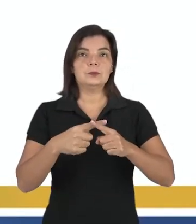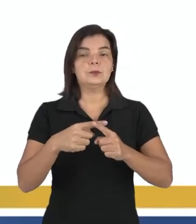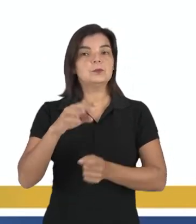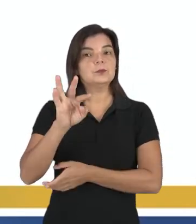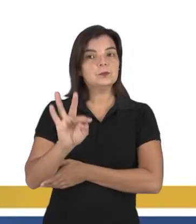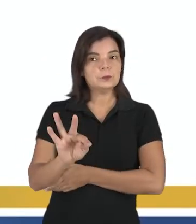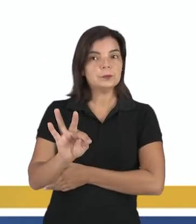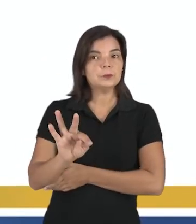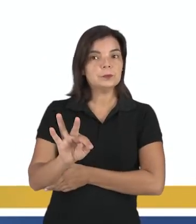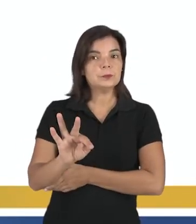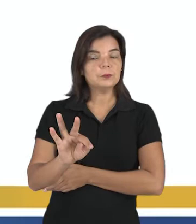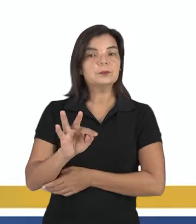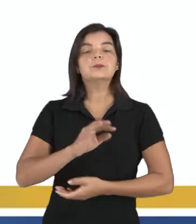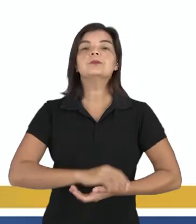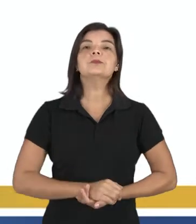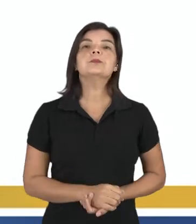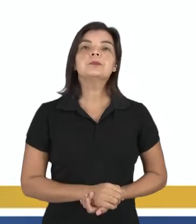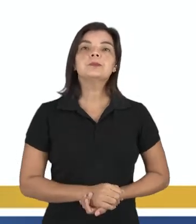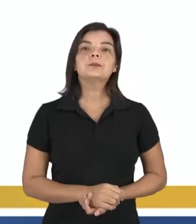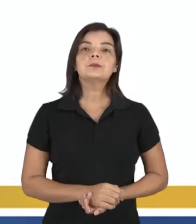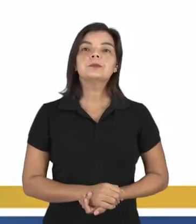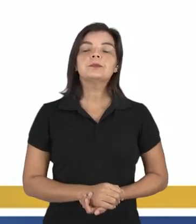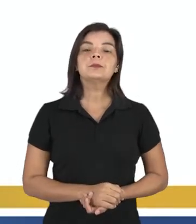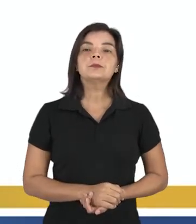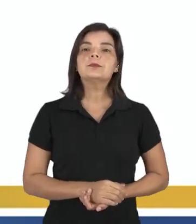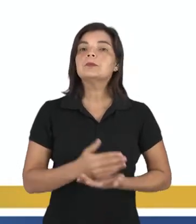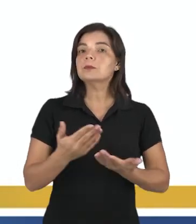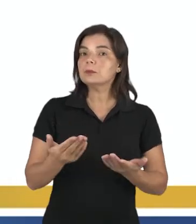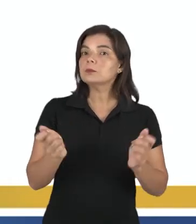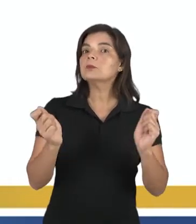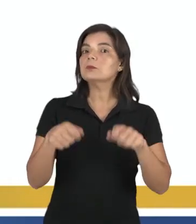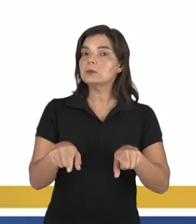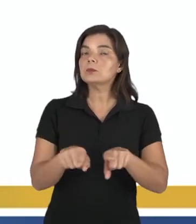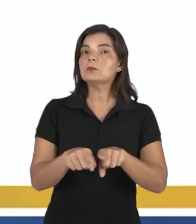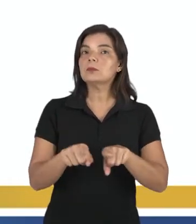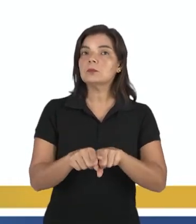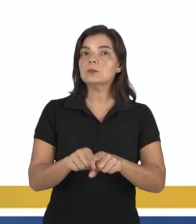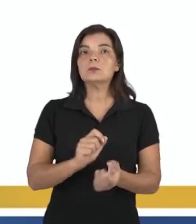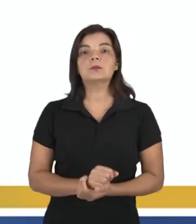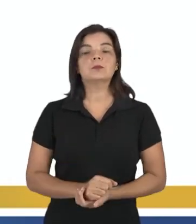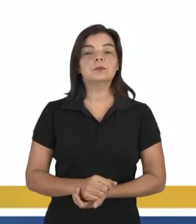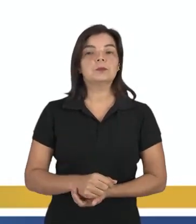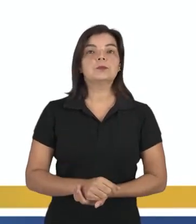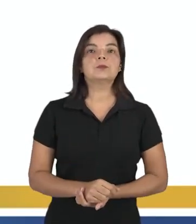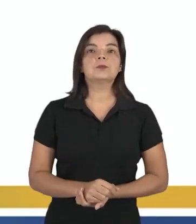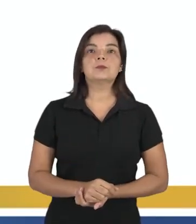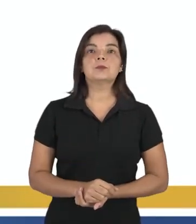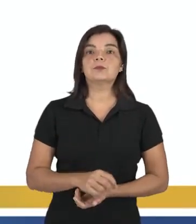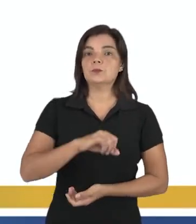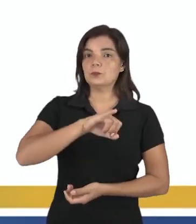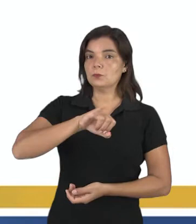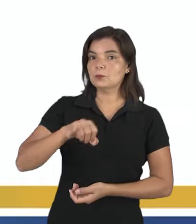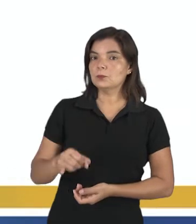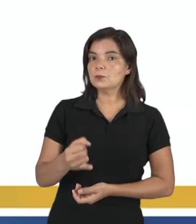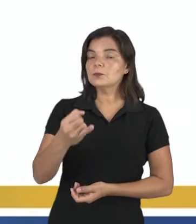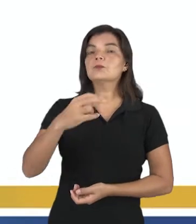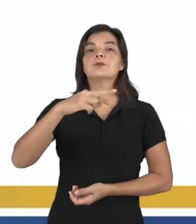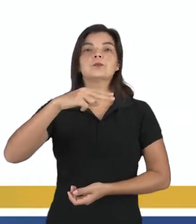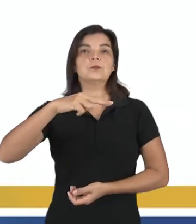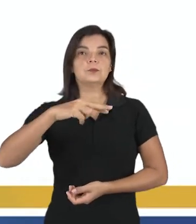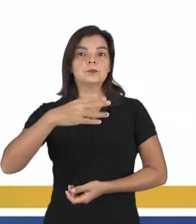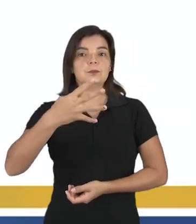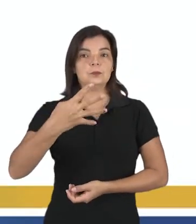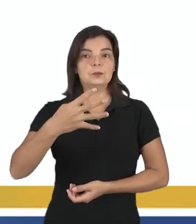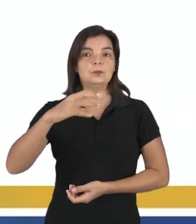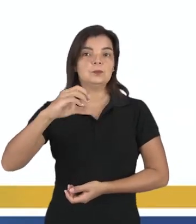T, certo? E ainda, nós podemos reescrever ela da seguinte maneira, que os juros é igual